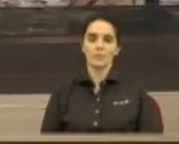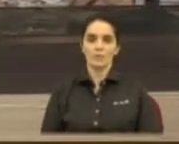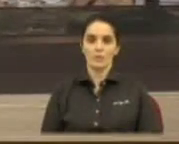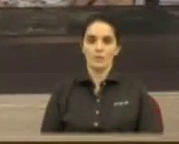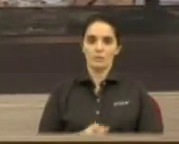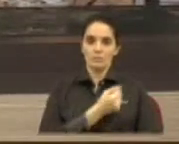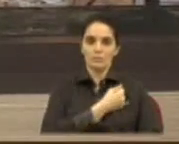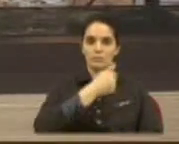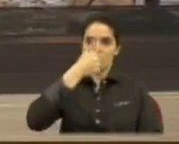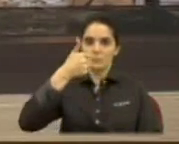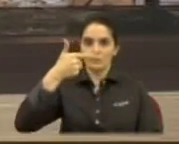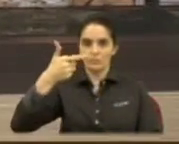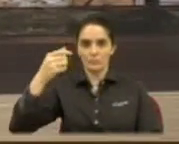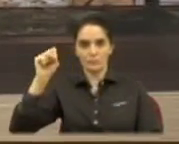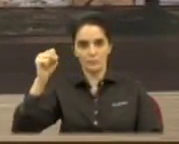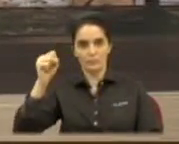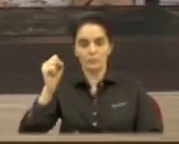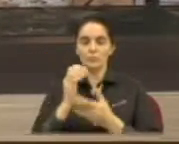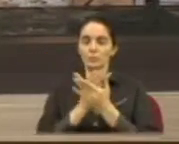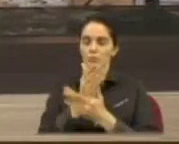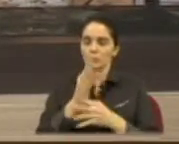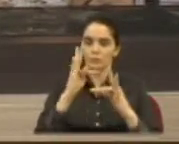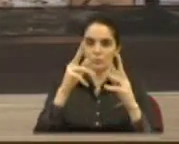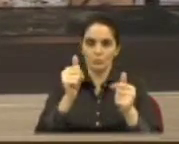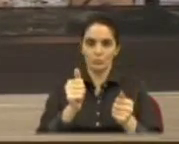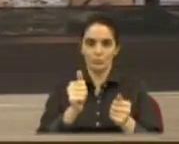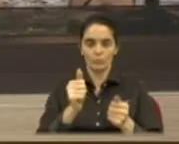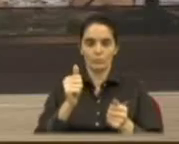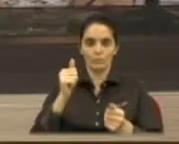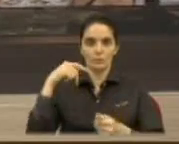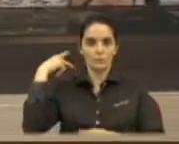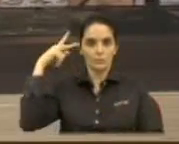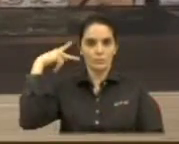número 128 foi aprovada por todos os senhores